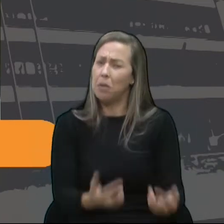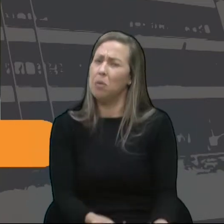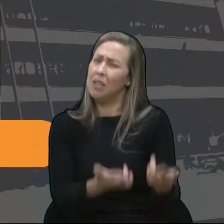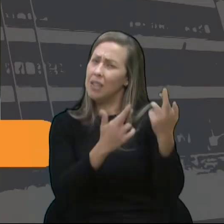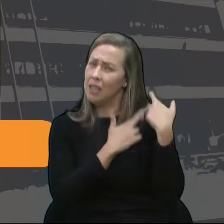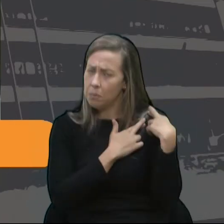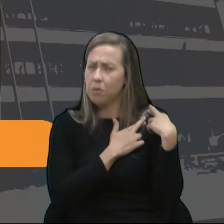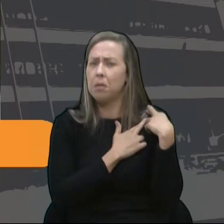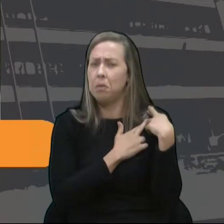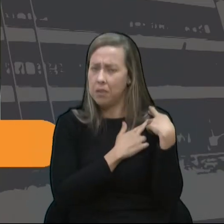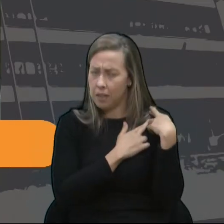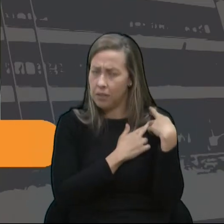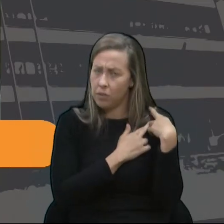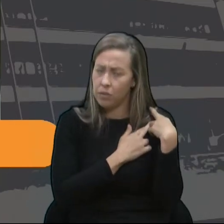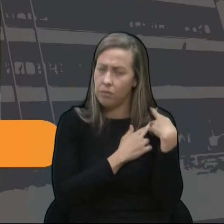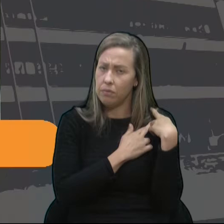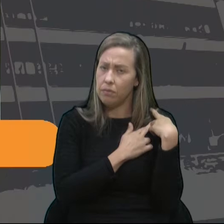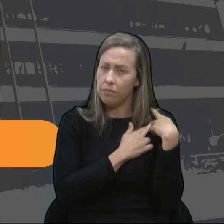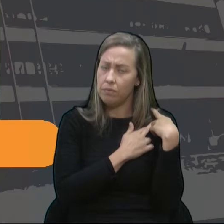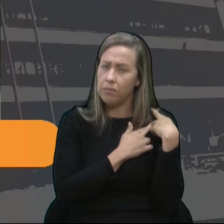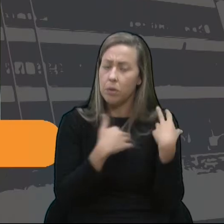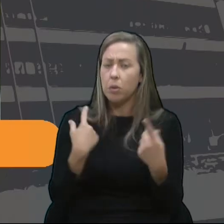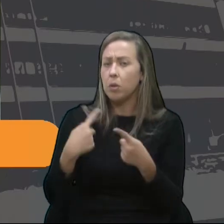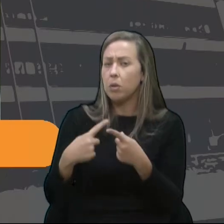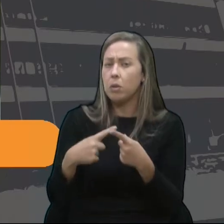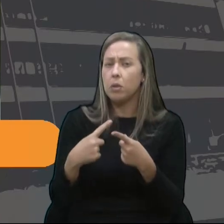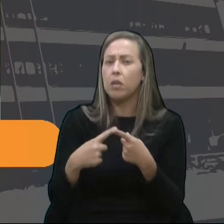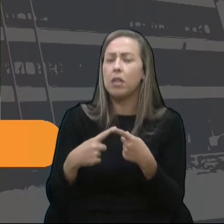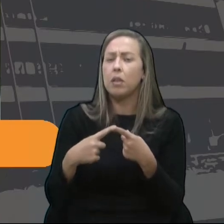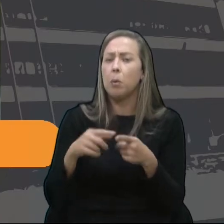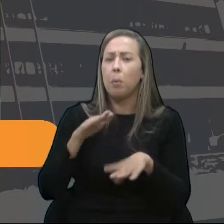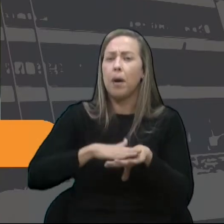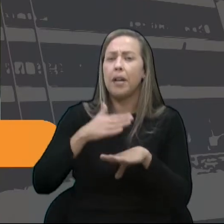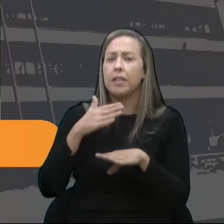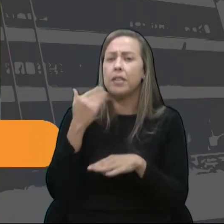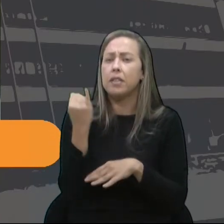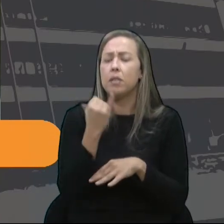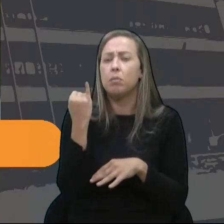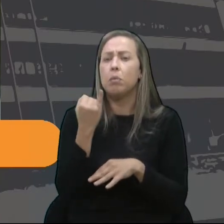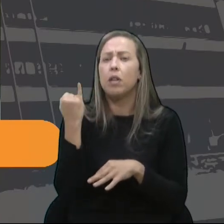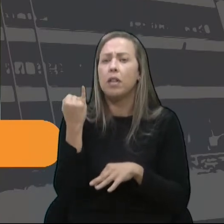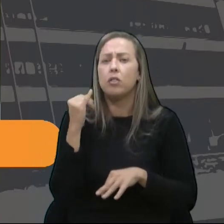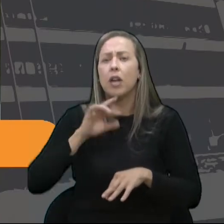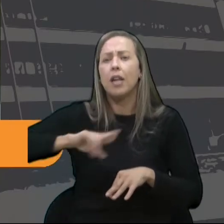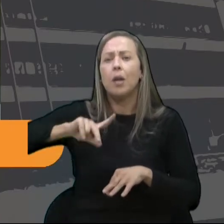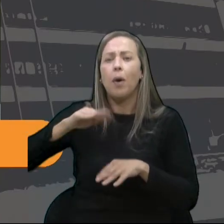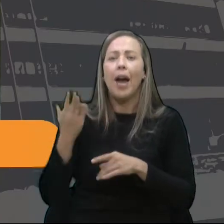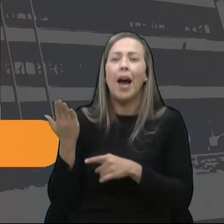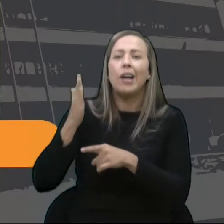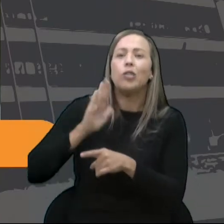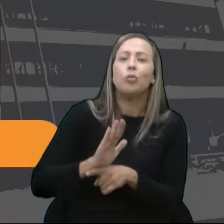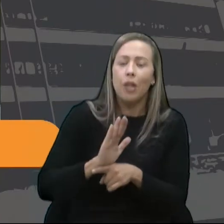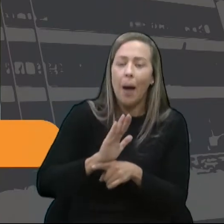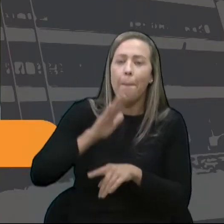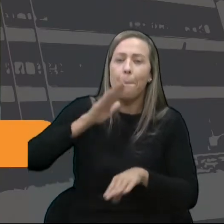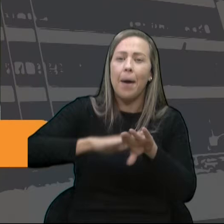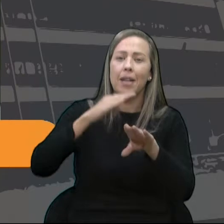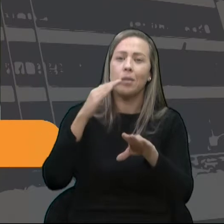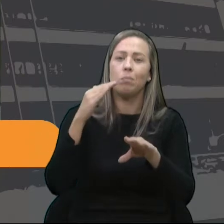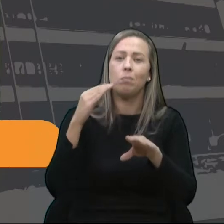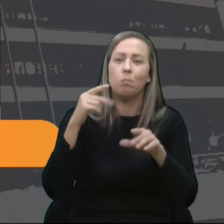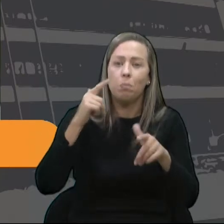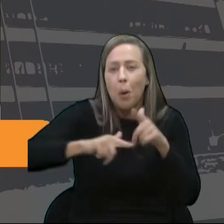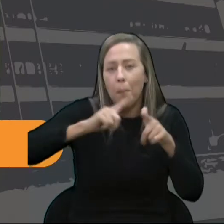responsabilidade, porque eu acho que o mais importante é não ajudarmos a criar mais